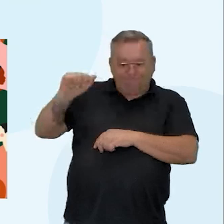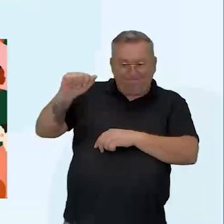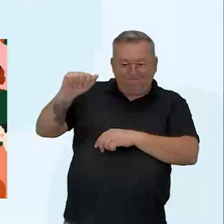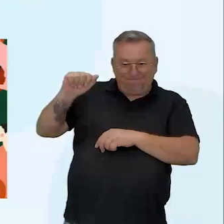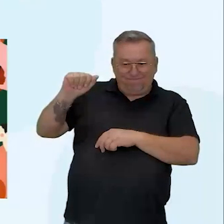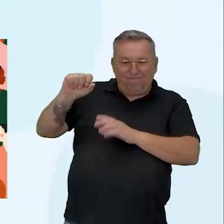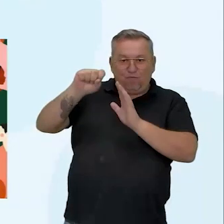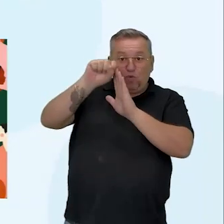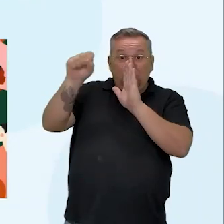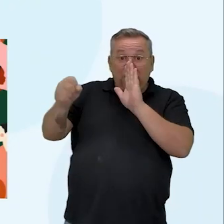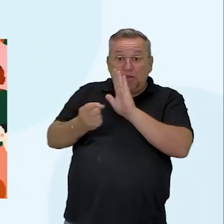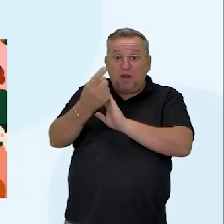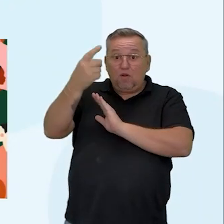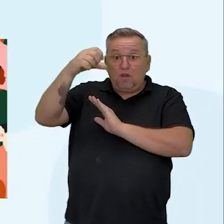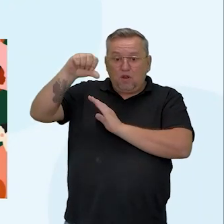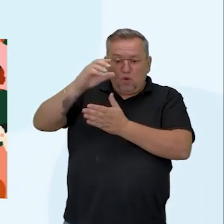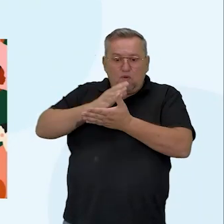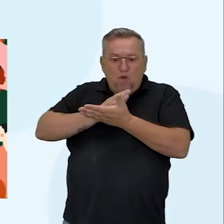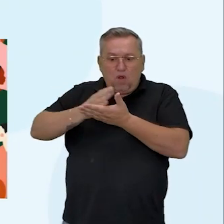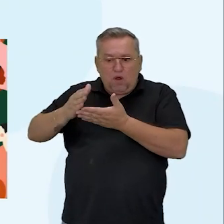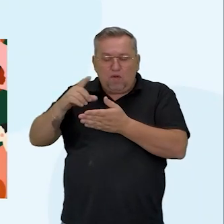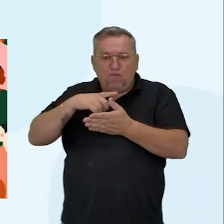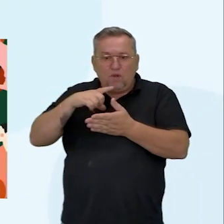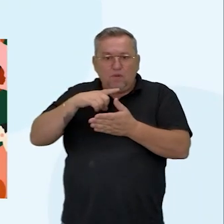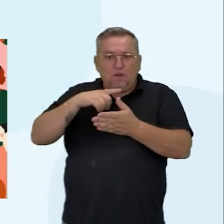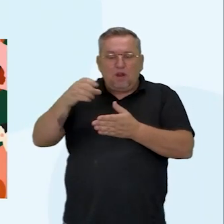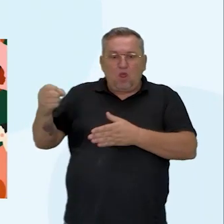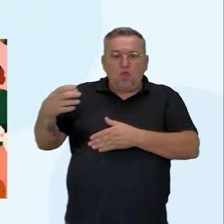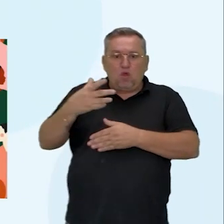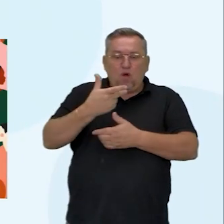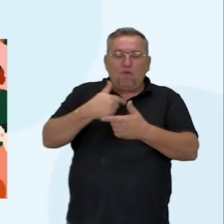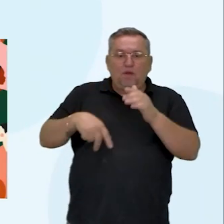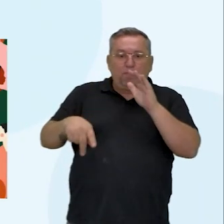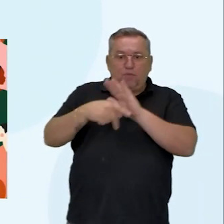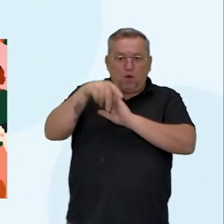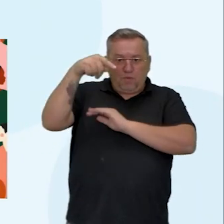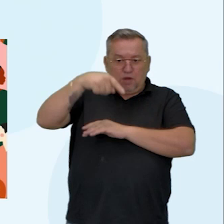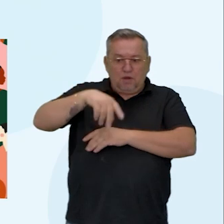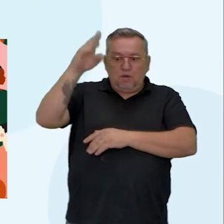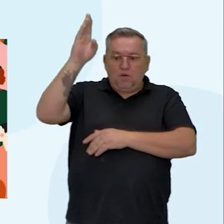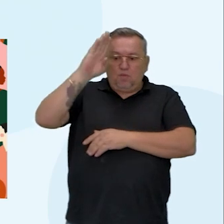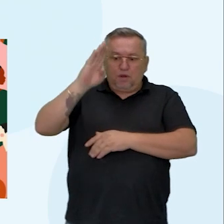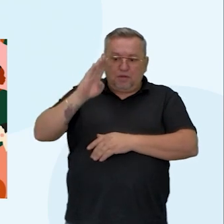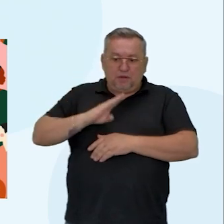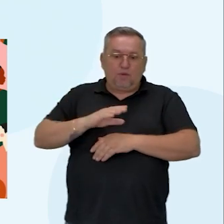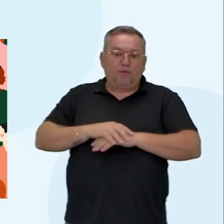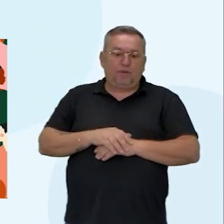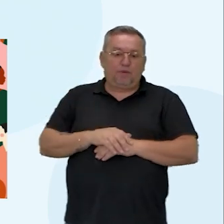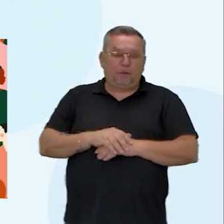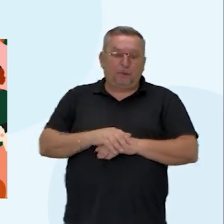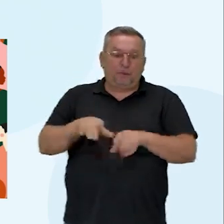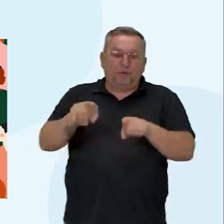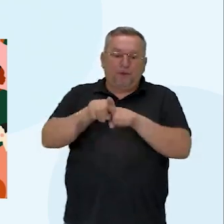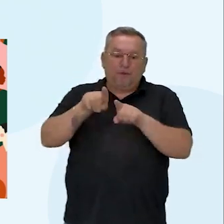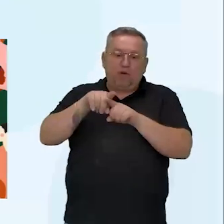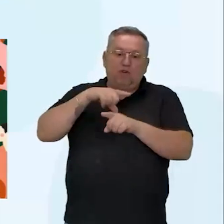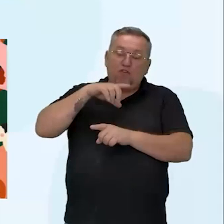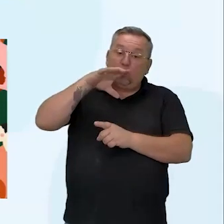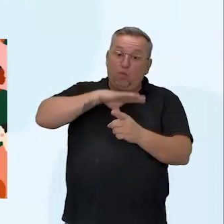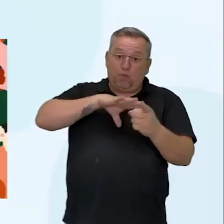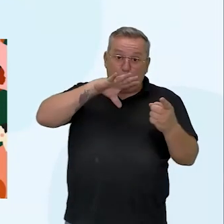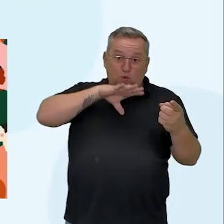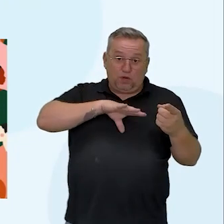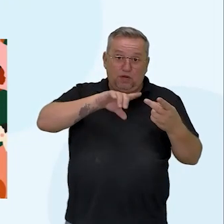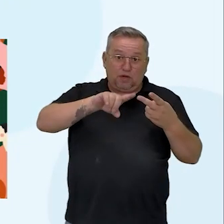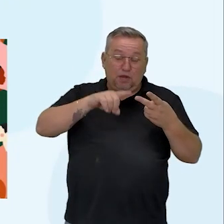ter novas correntes de ocupação aqui no Brasil. A gente já tinha o português, a gente já